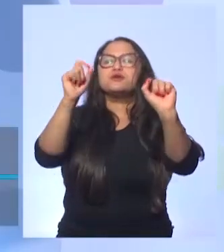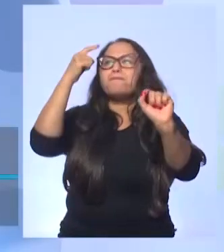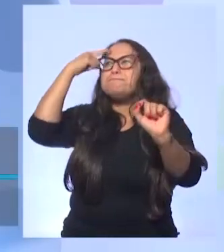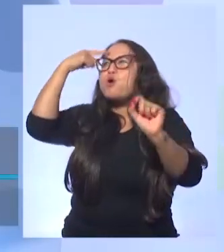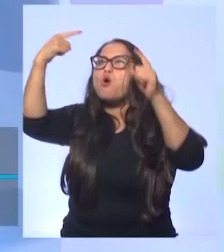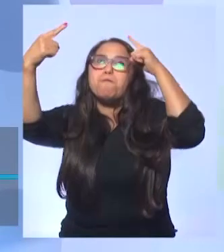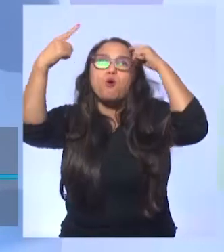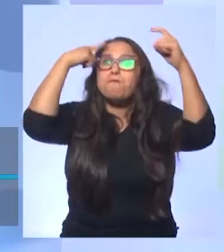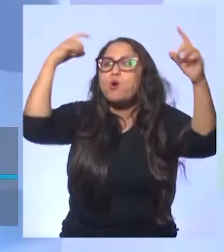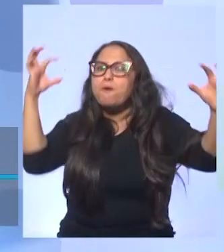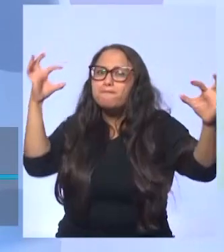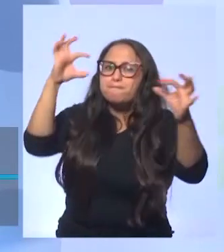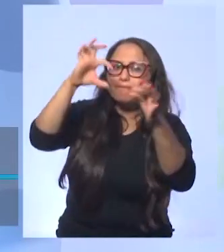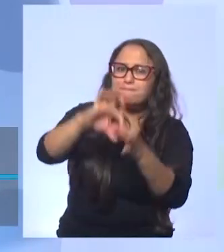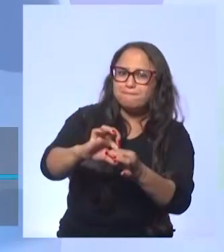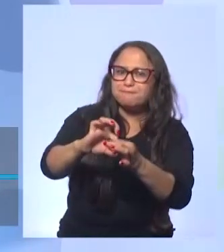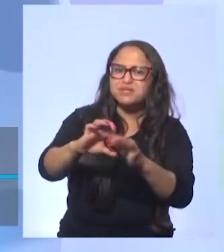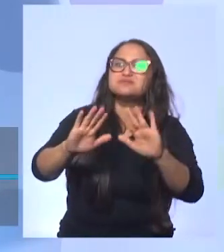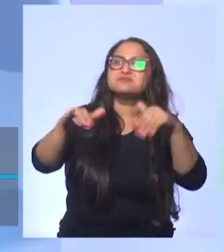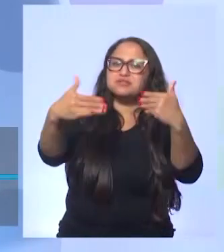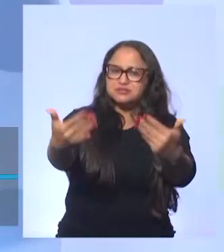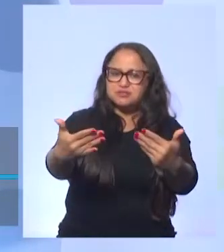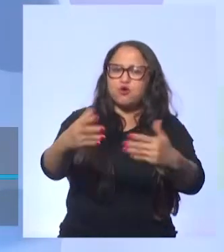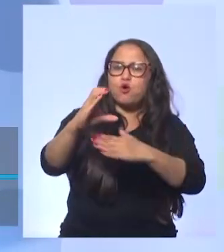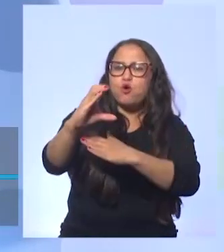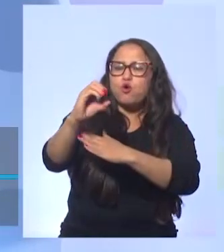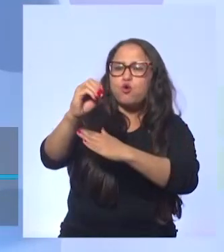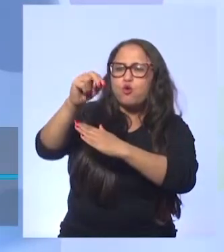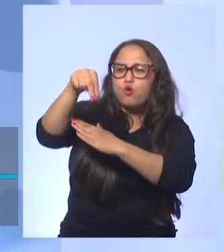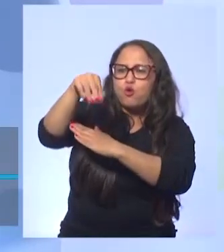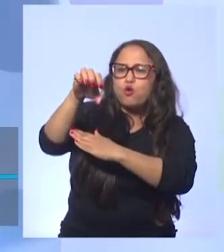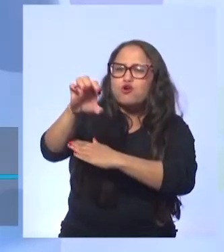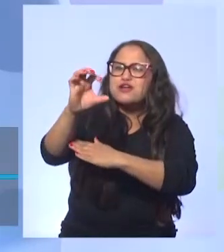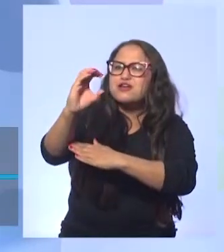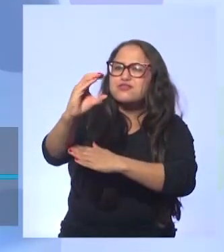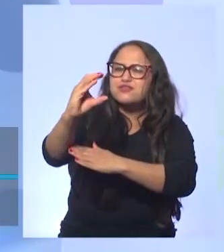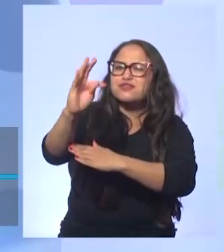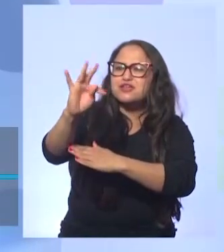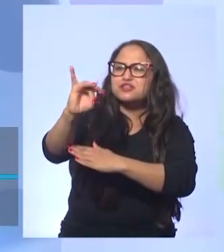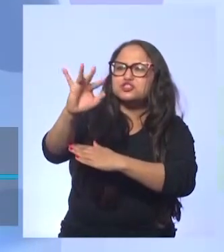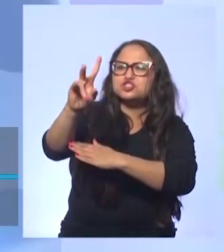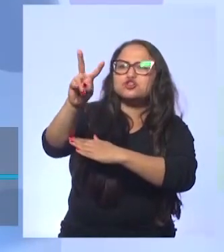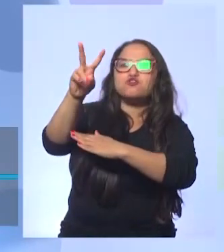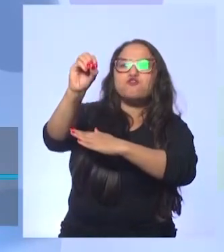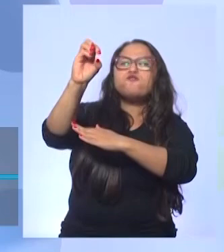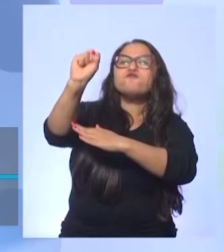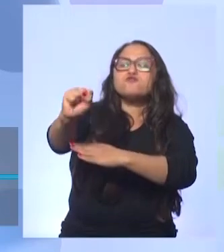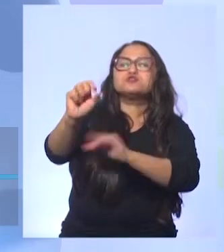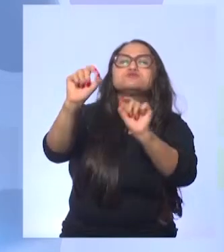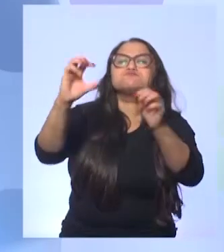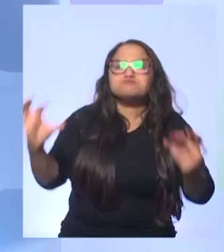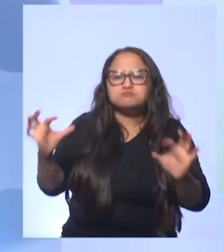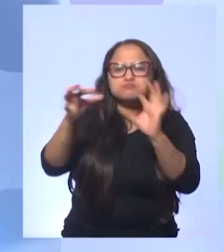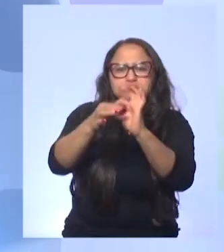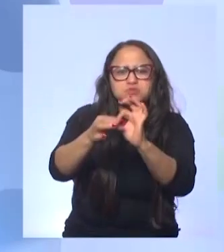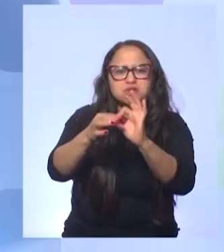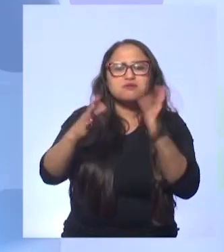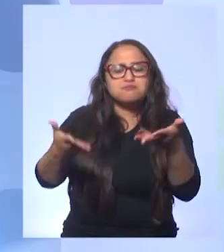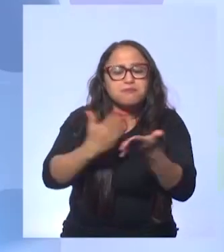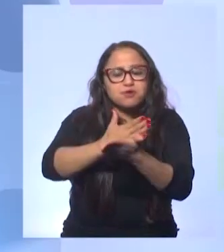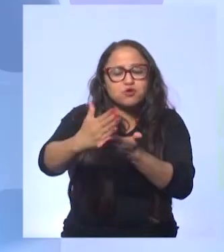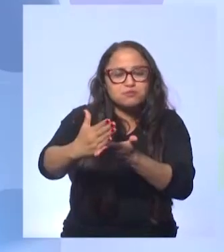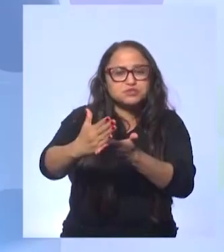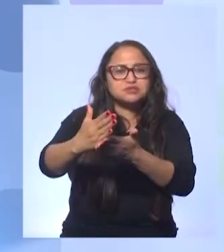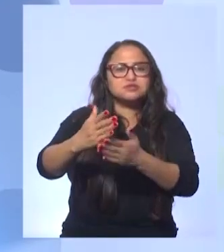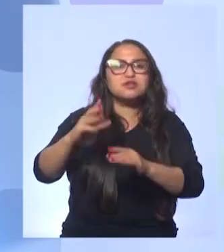Então, conectivos, guarde esse nome aí, conectivos. E para a gente iniciar, né, essa aula, a gente vai falar sobre coesão e